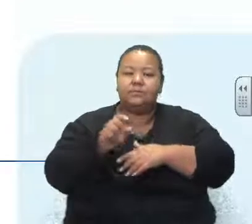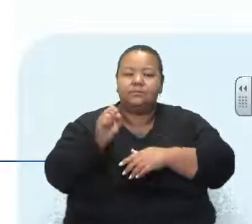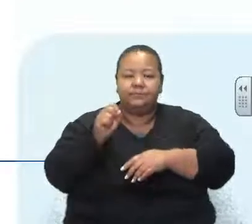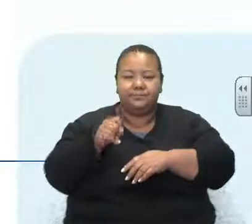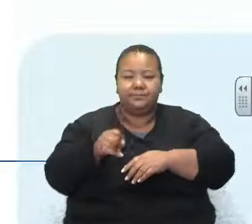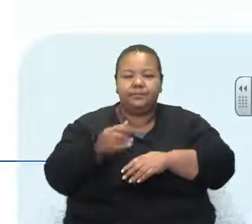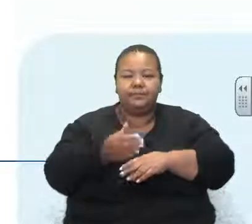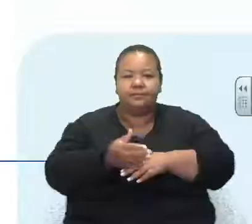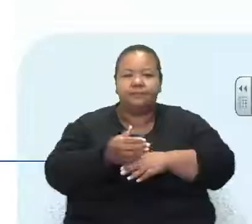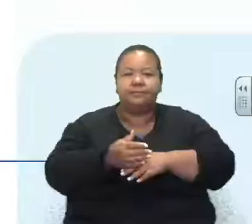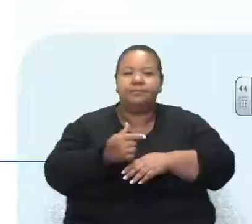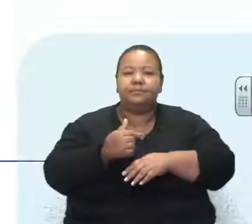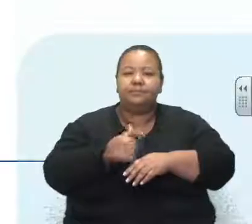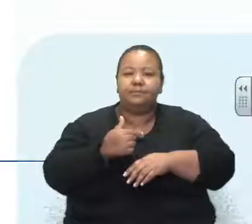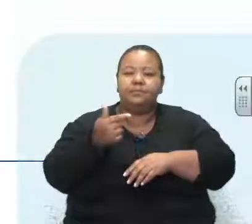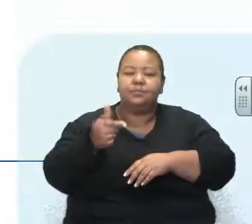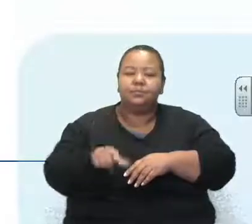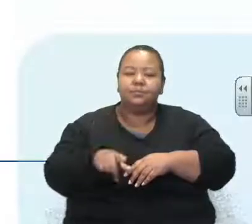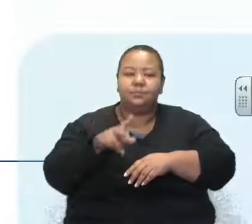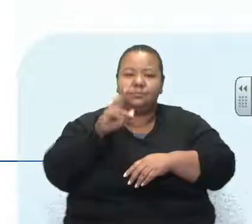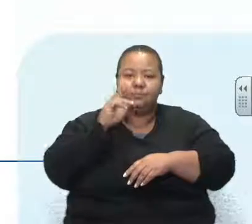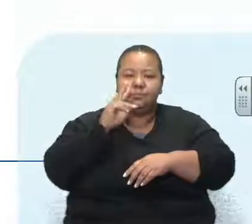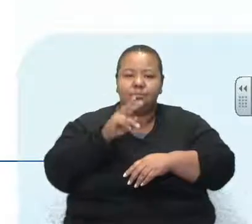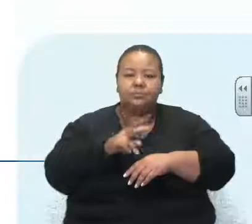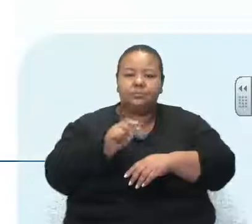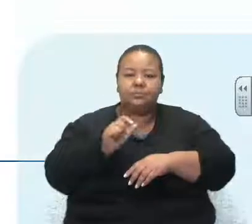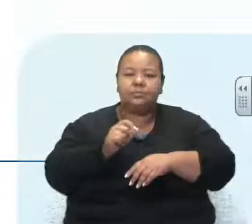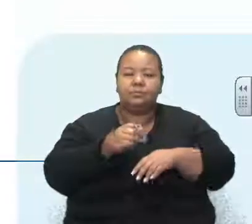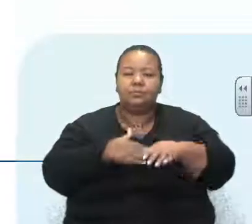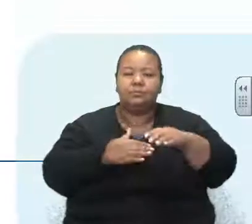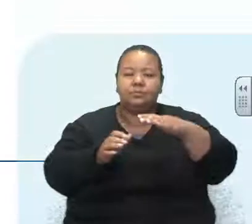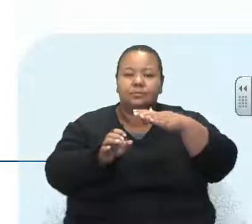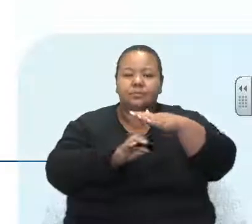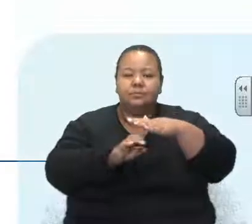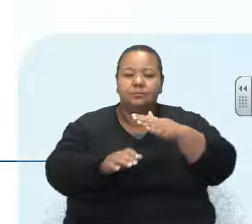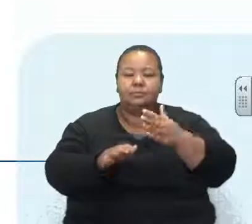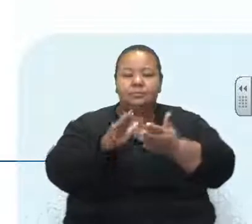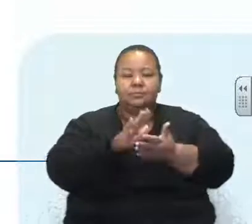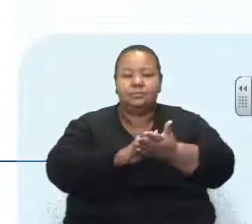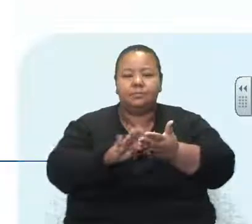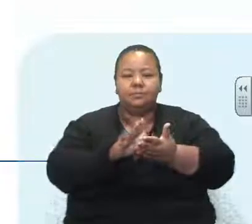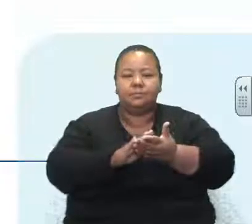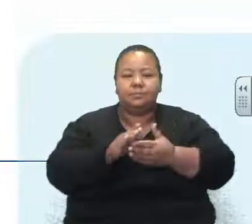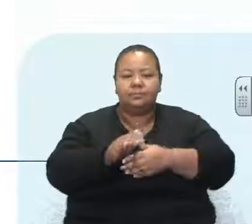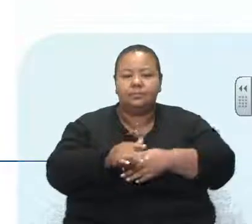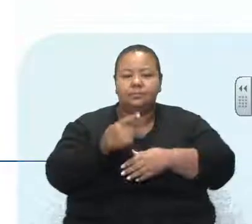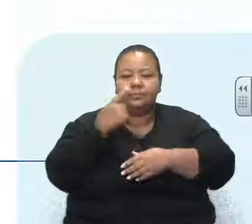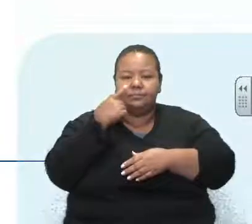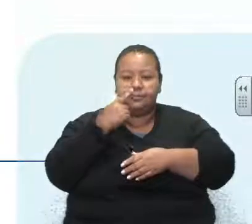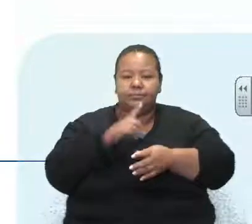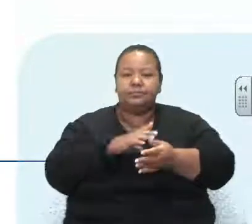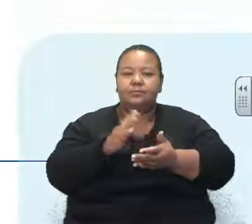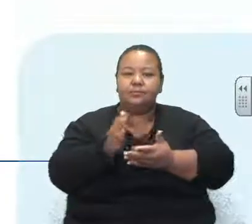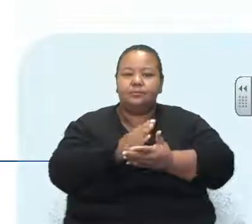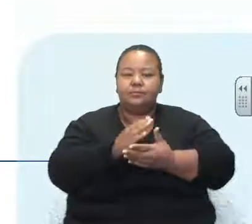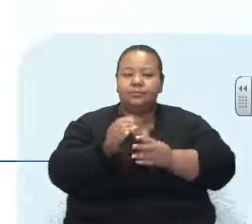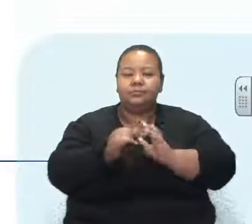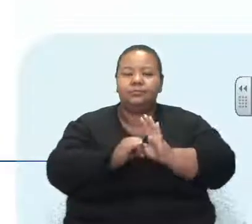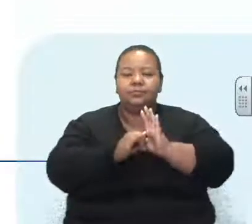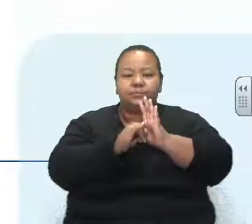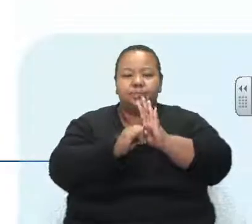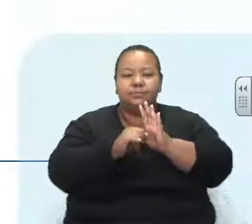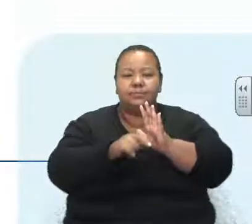sim, eu consigo ver o que a minha empresa está gastando, está consumindo. E aqui alguns indicadores que eu vou